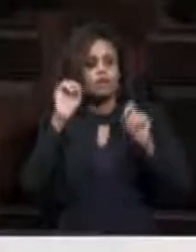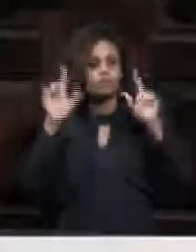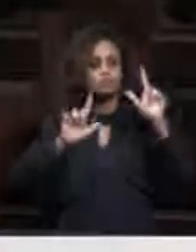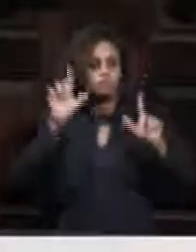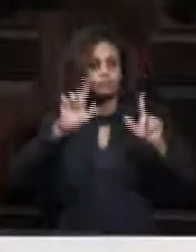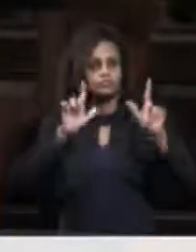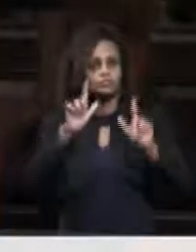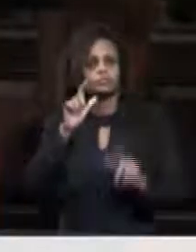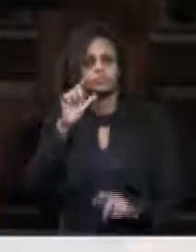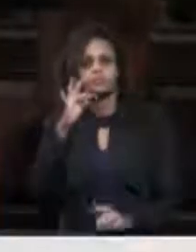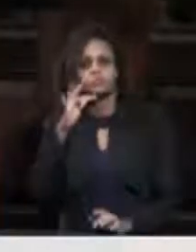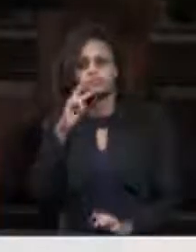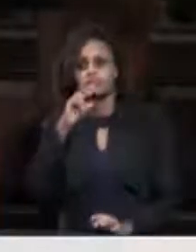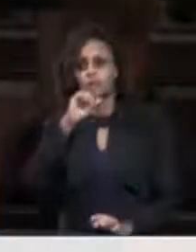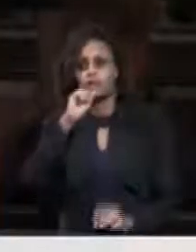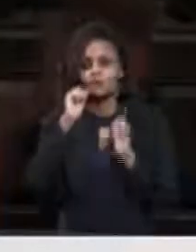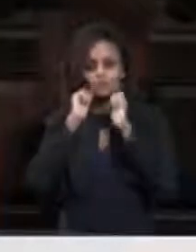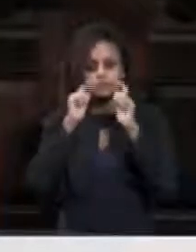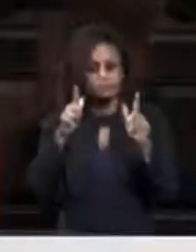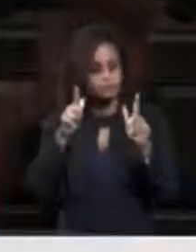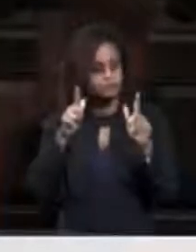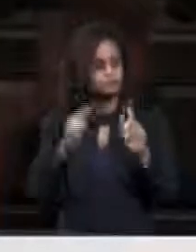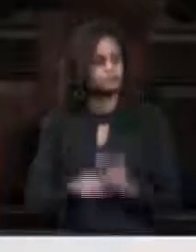redes sociais.